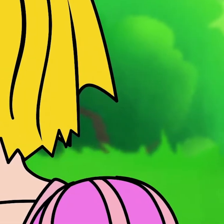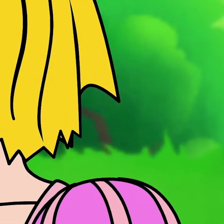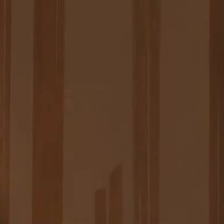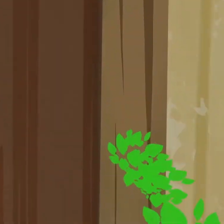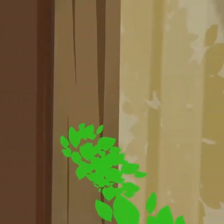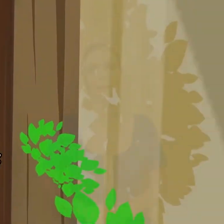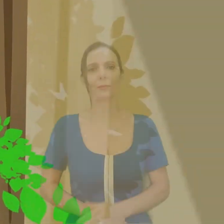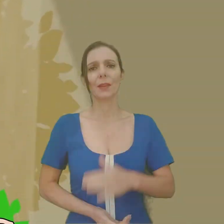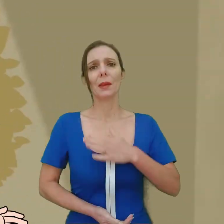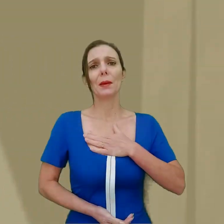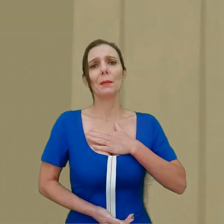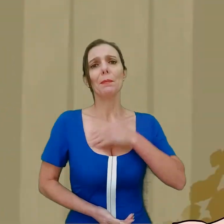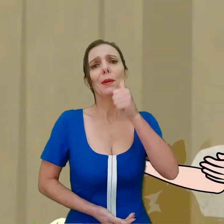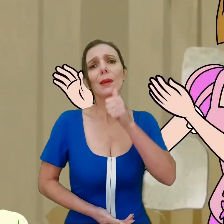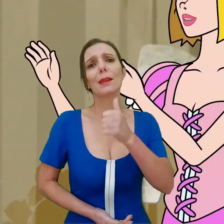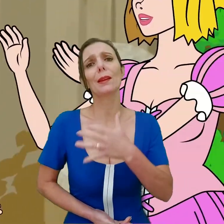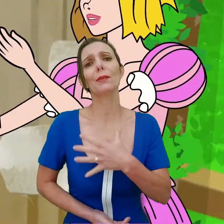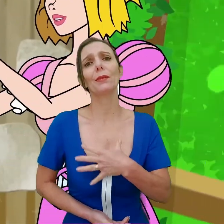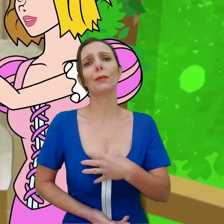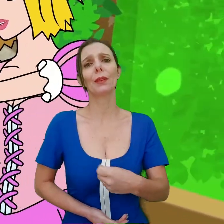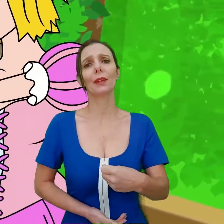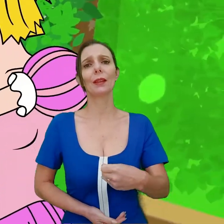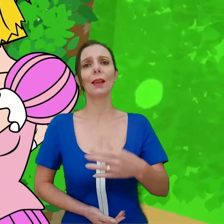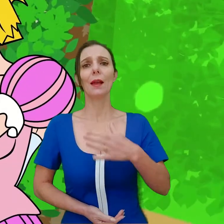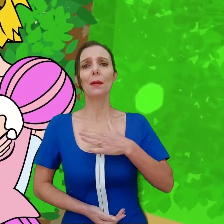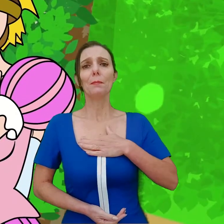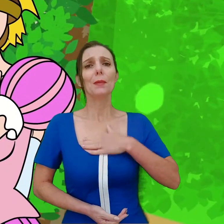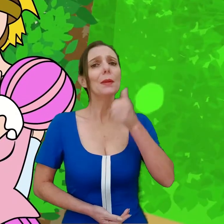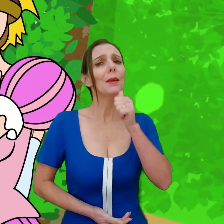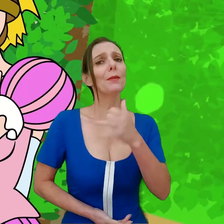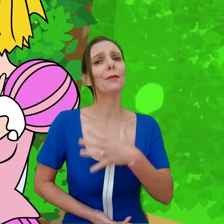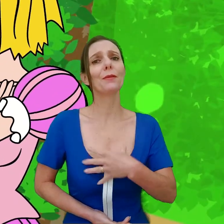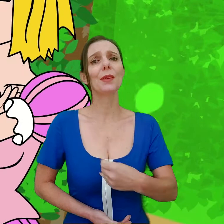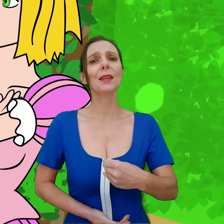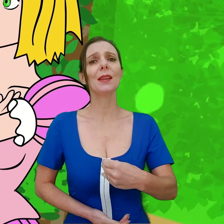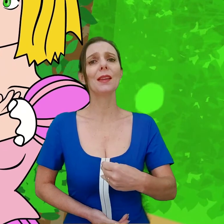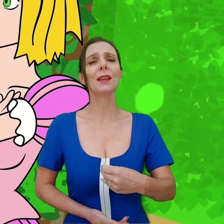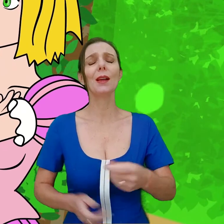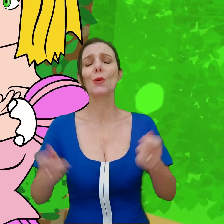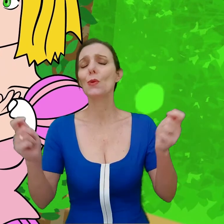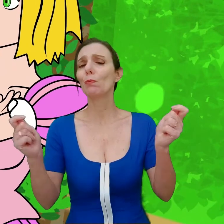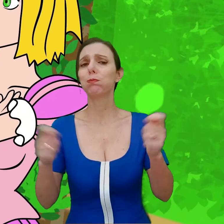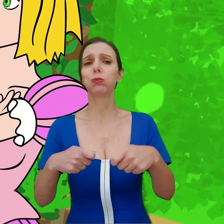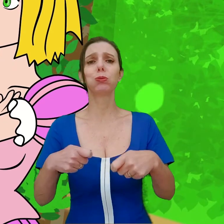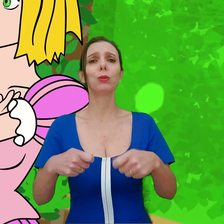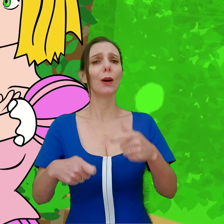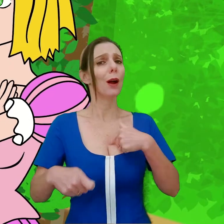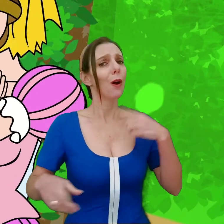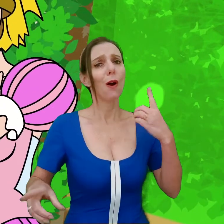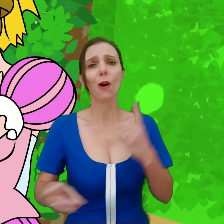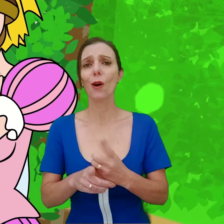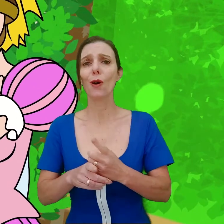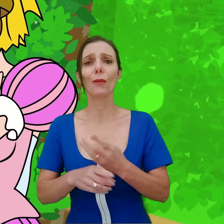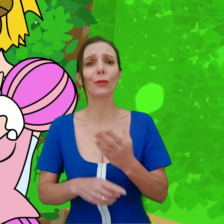dela. Minha filha! Minha filha! Finalmente te encontrei!